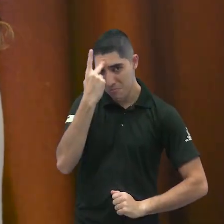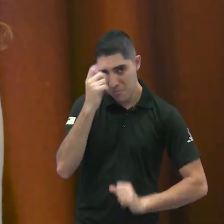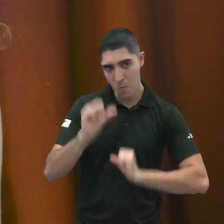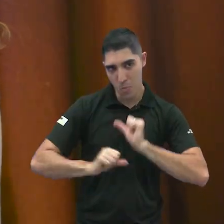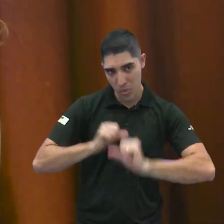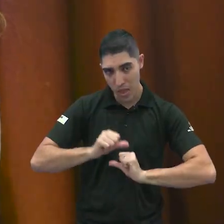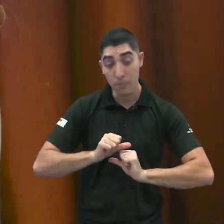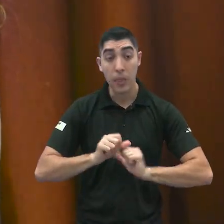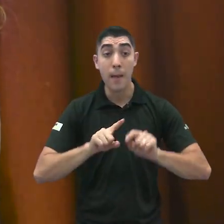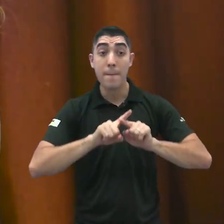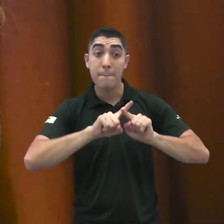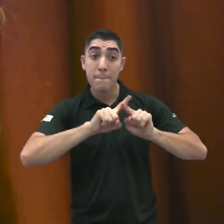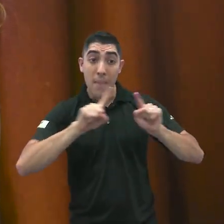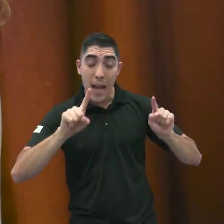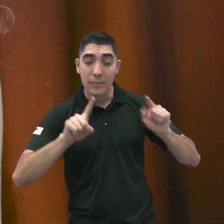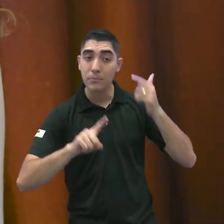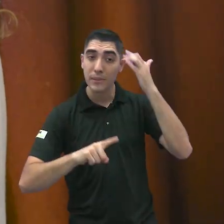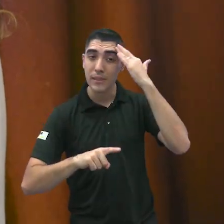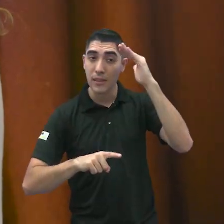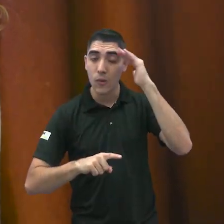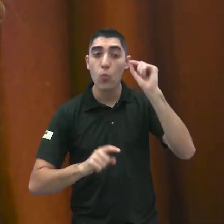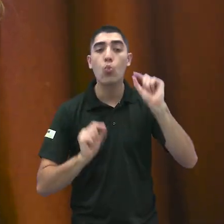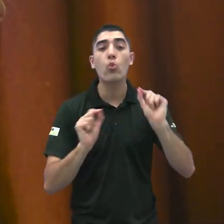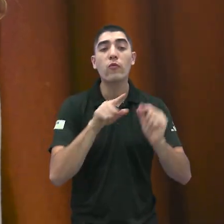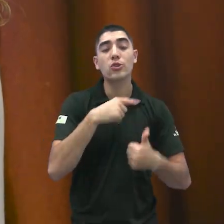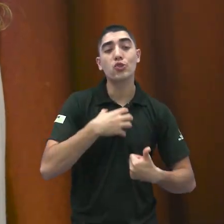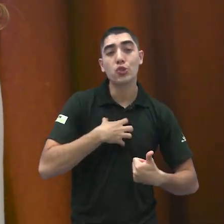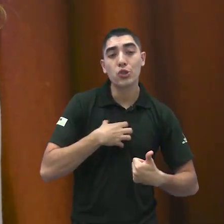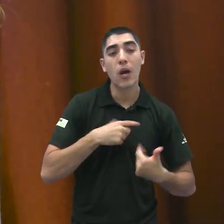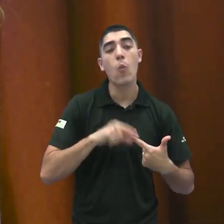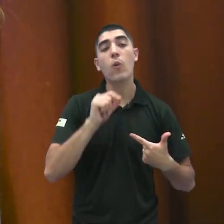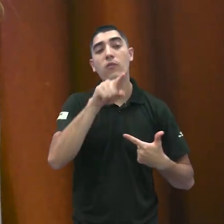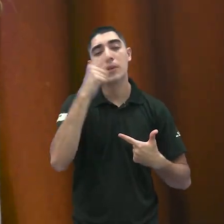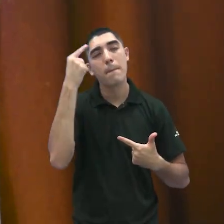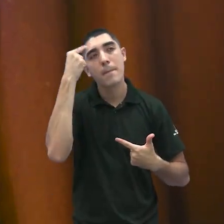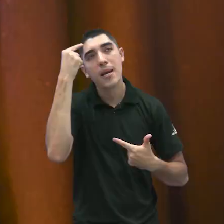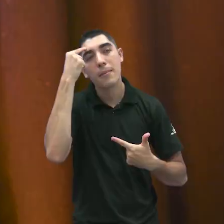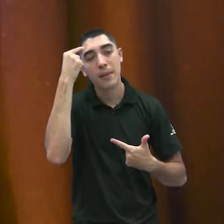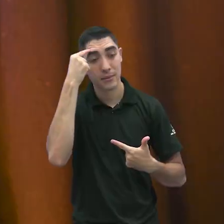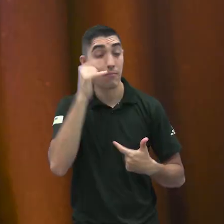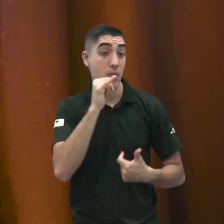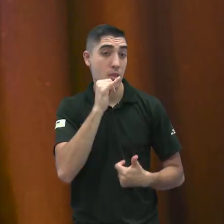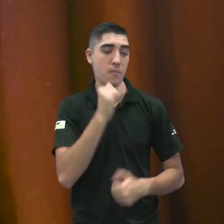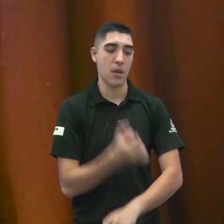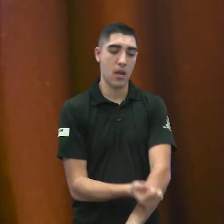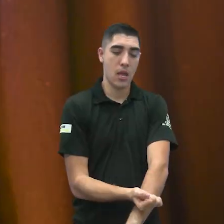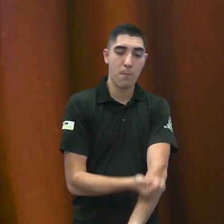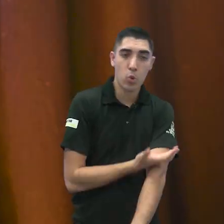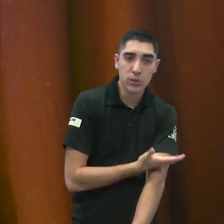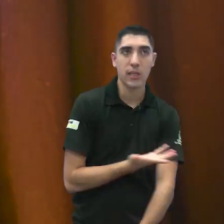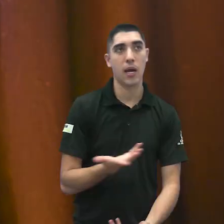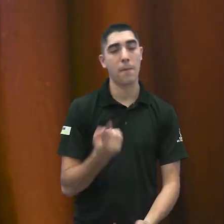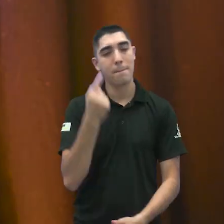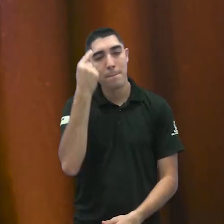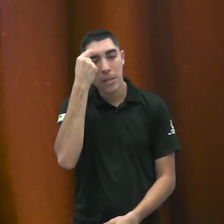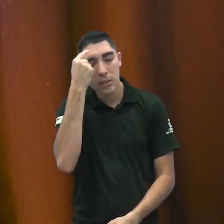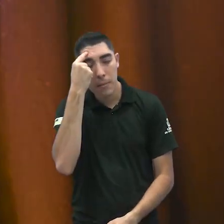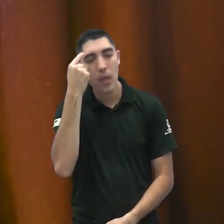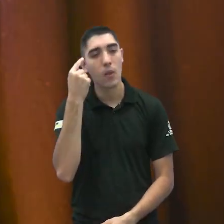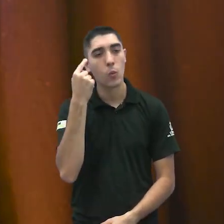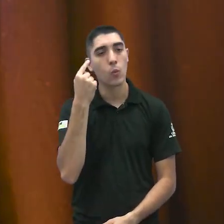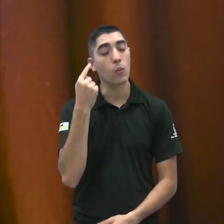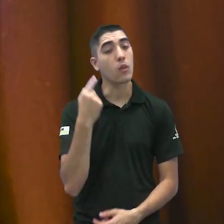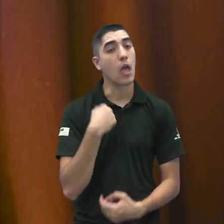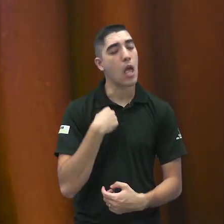gente entenda o que a gente sente e o que a gente pensa. Através das nossas emoções e dos nossos